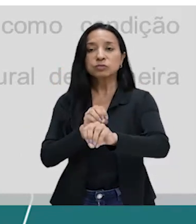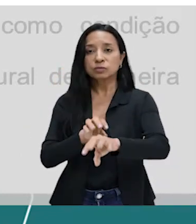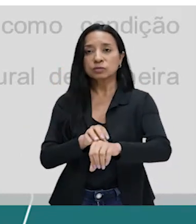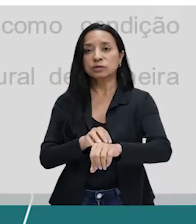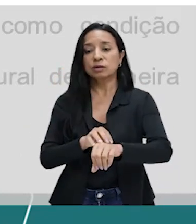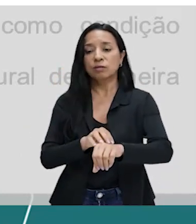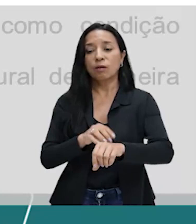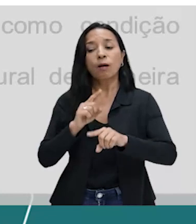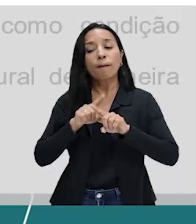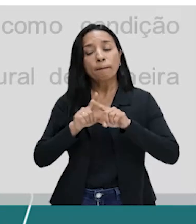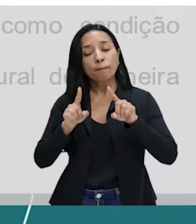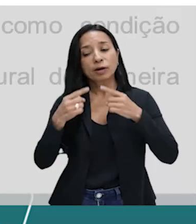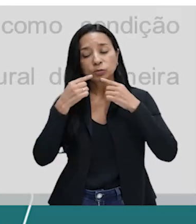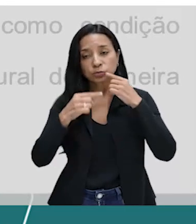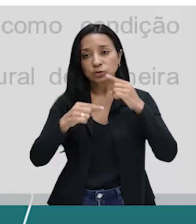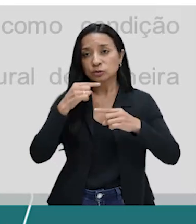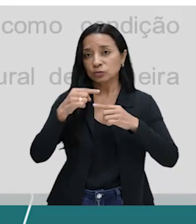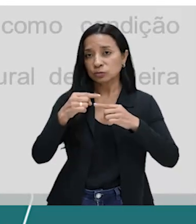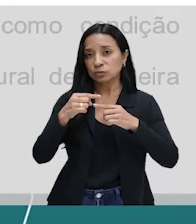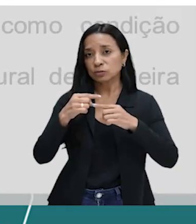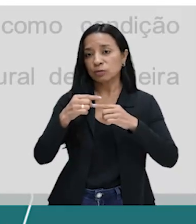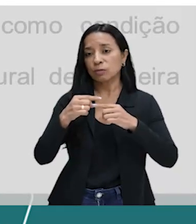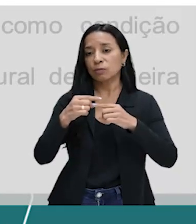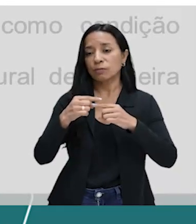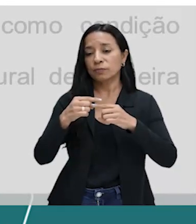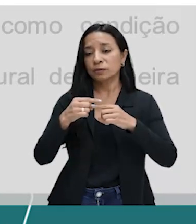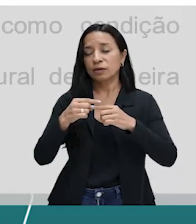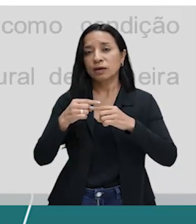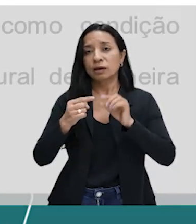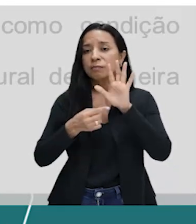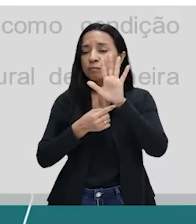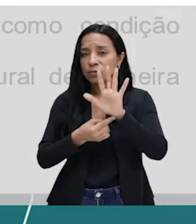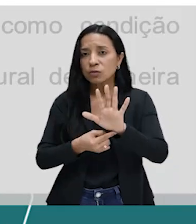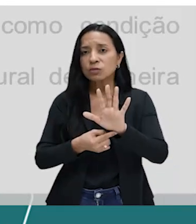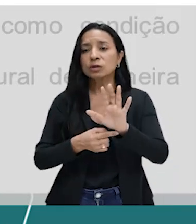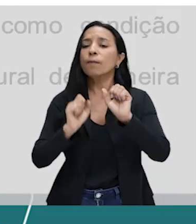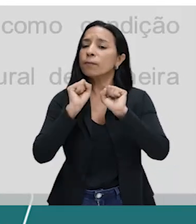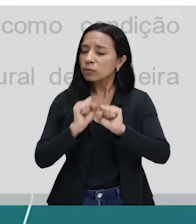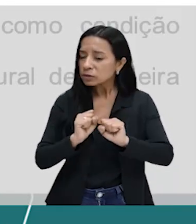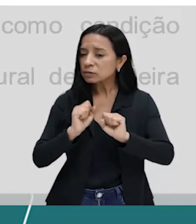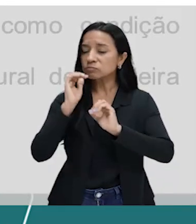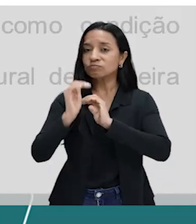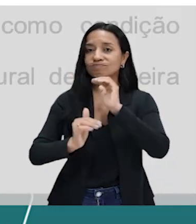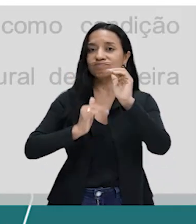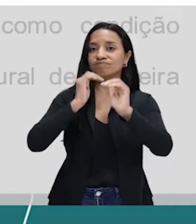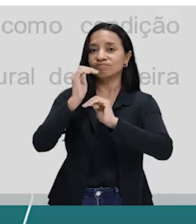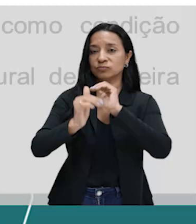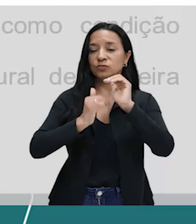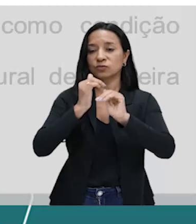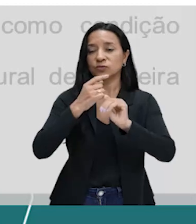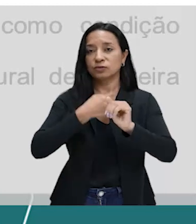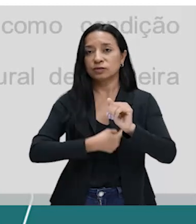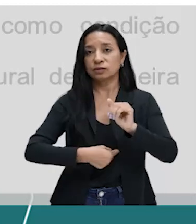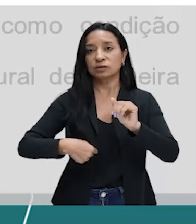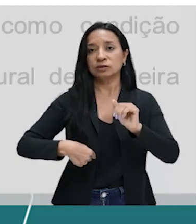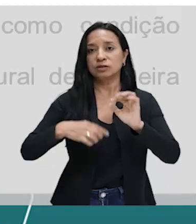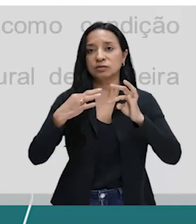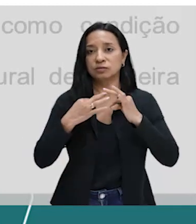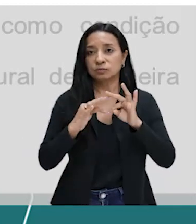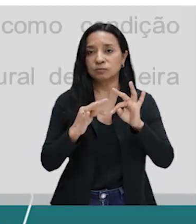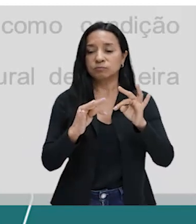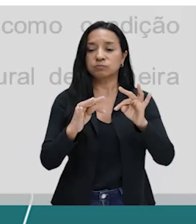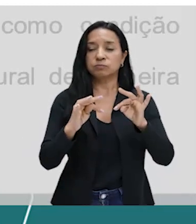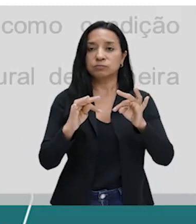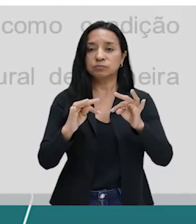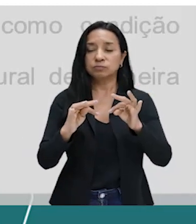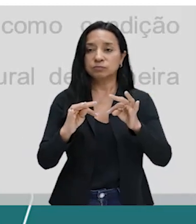no discurso dele, aí ele diz, nós podemos, na verdade, desenvolver a China